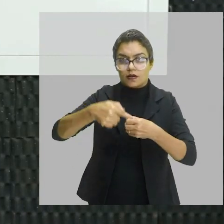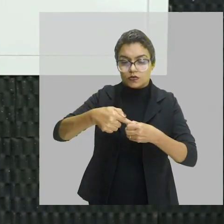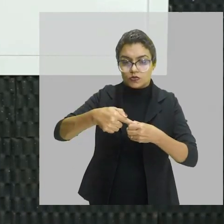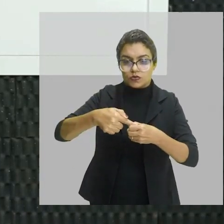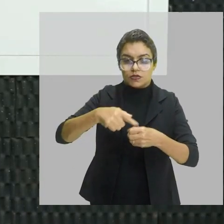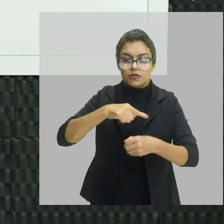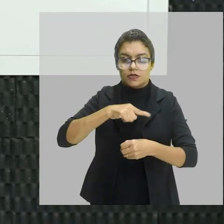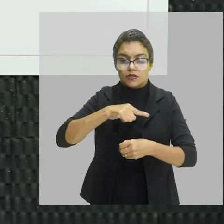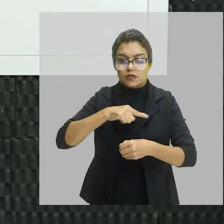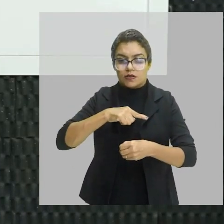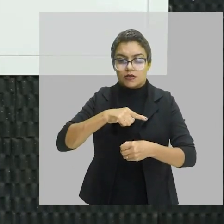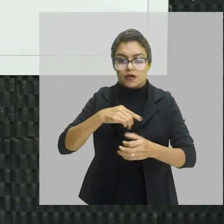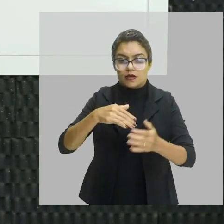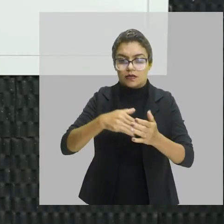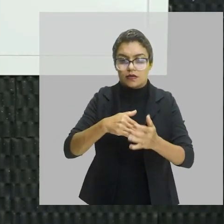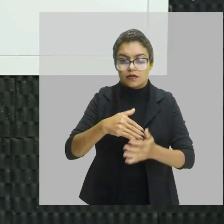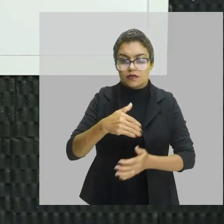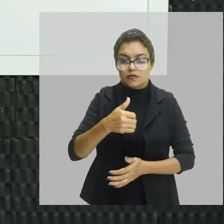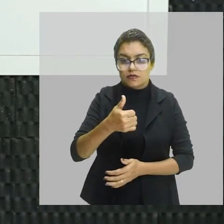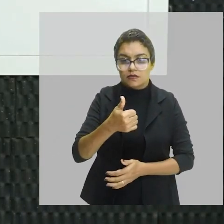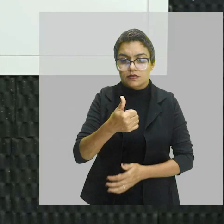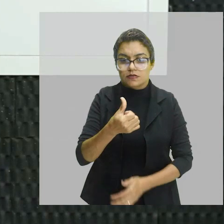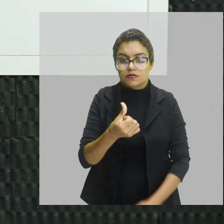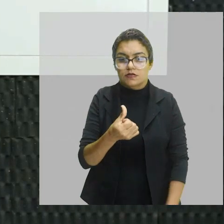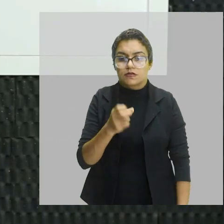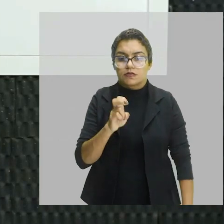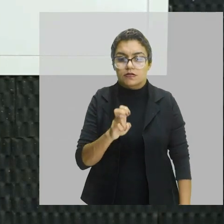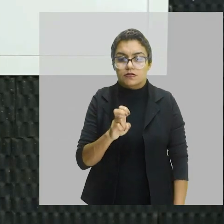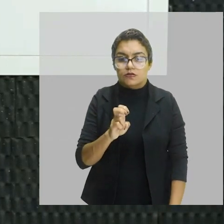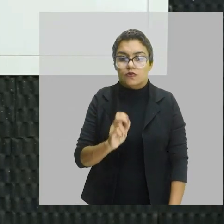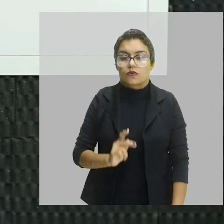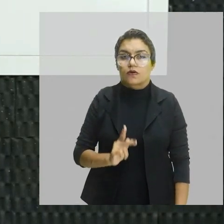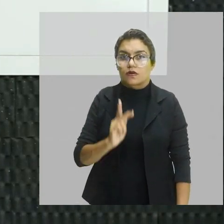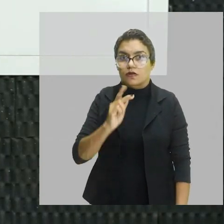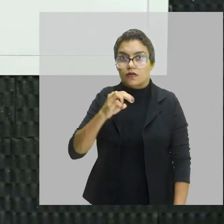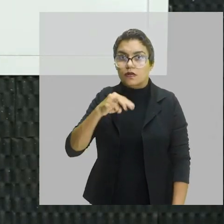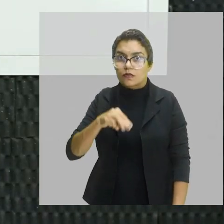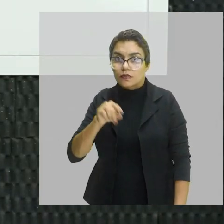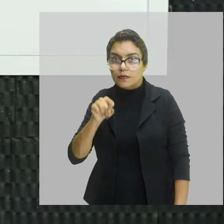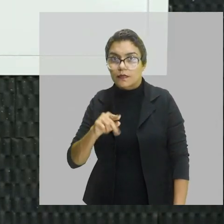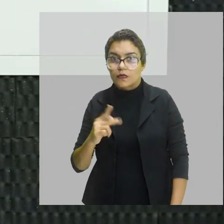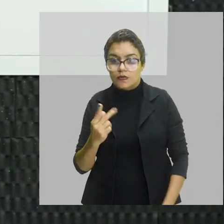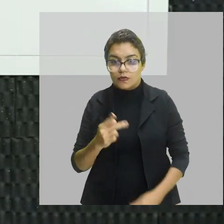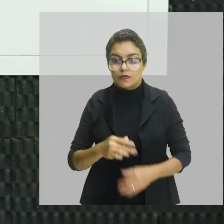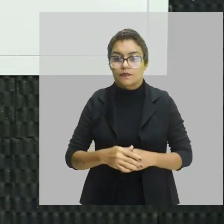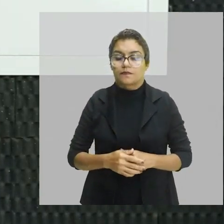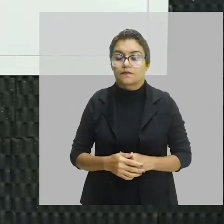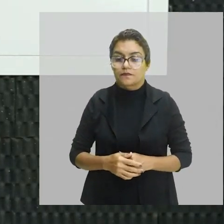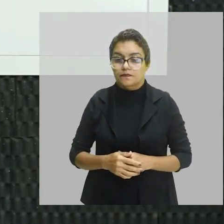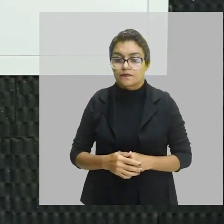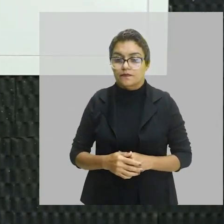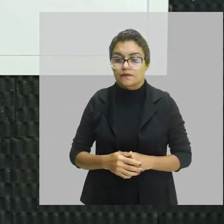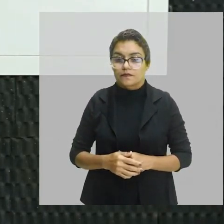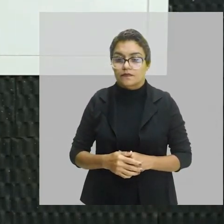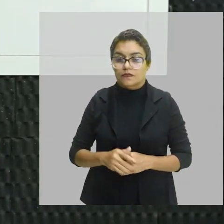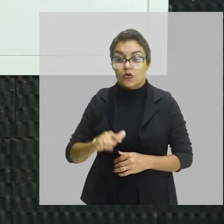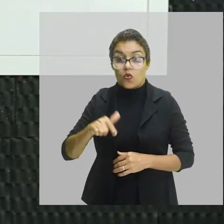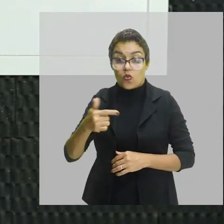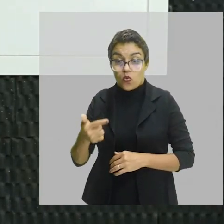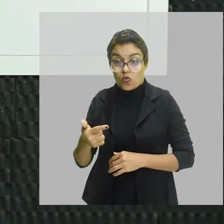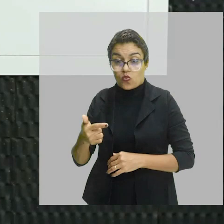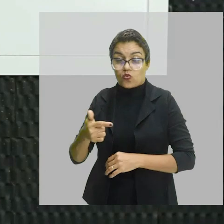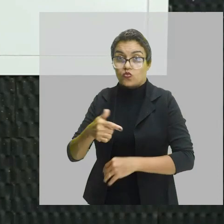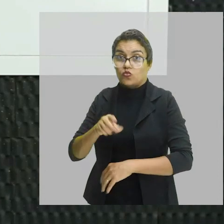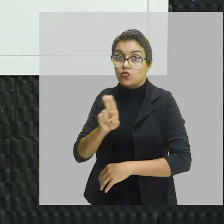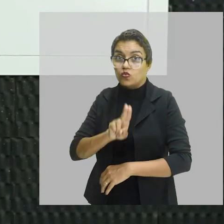aí até 165 km por hora. Ele, na versão a